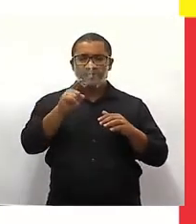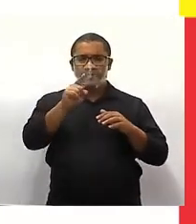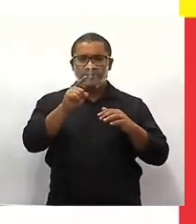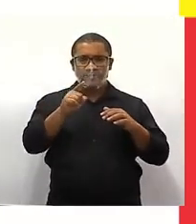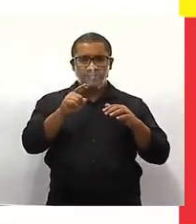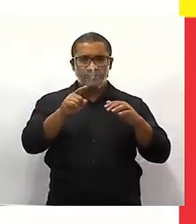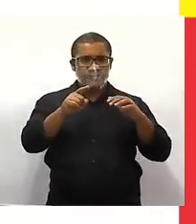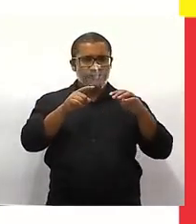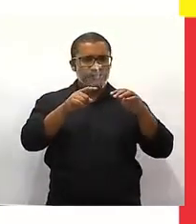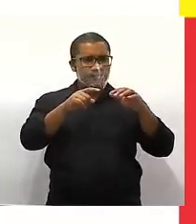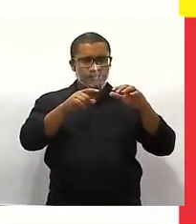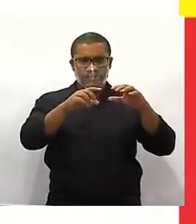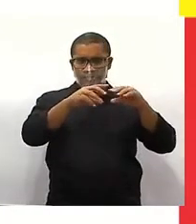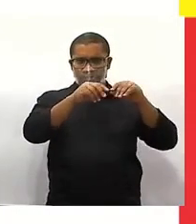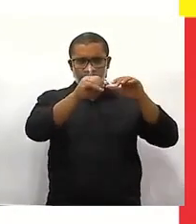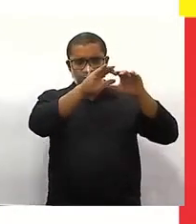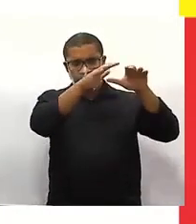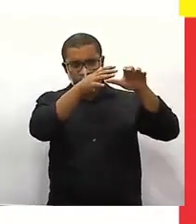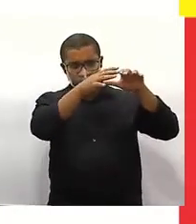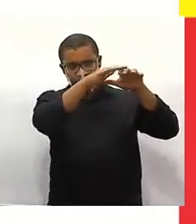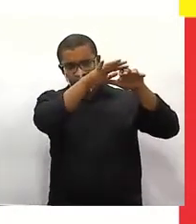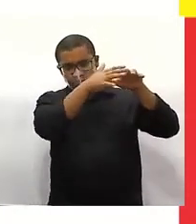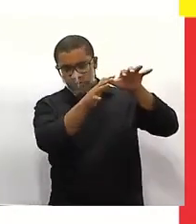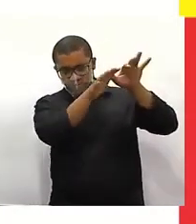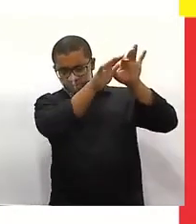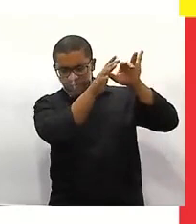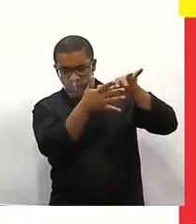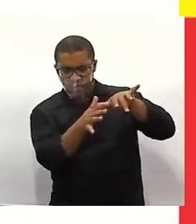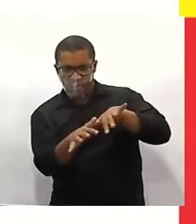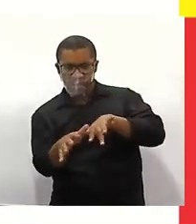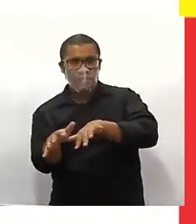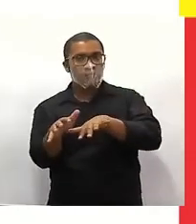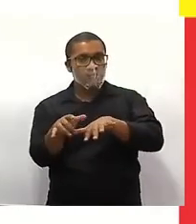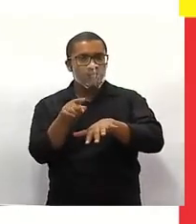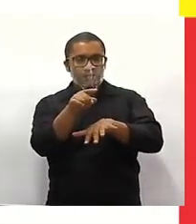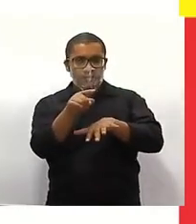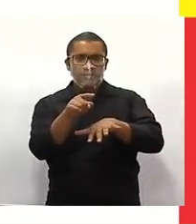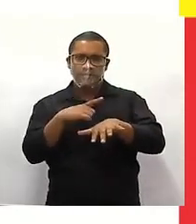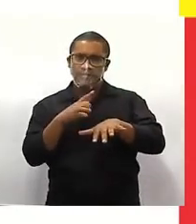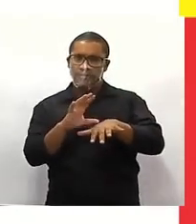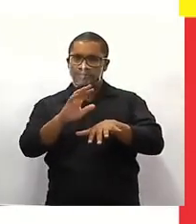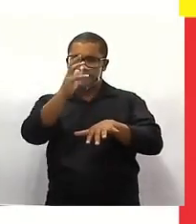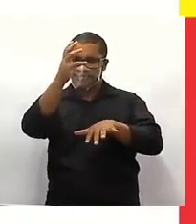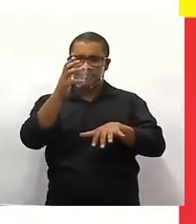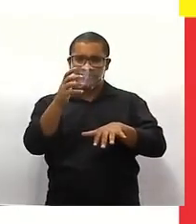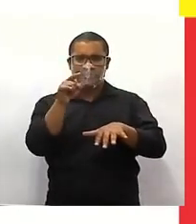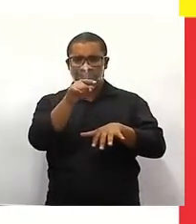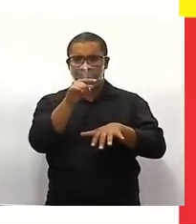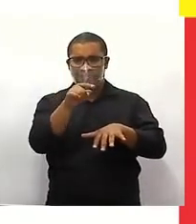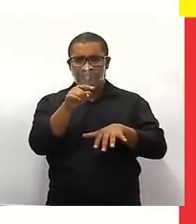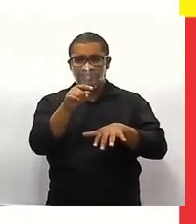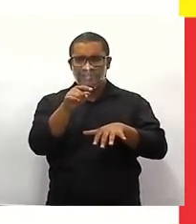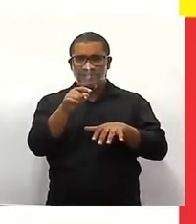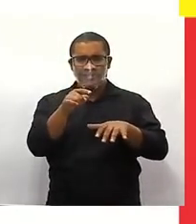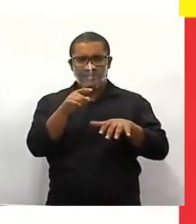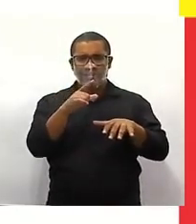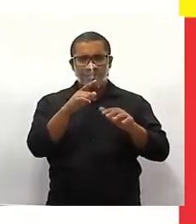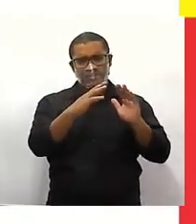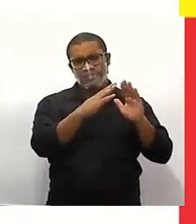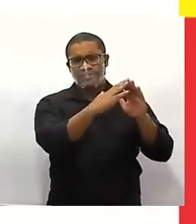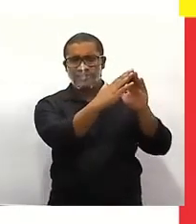nas encostas acarretam em áreas urbanas, os deslizamentos nas encostas acarretaram em áreas